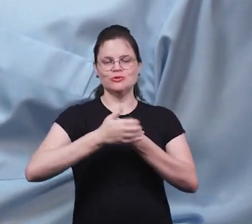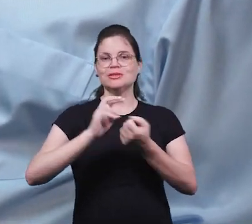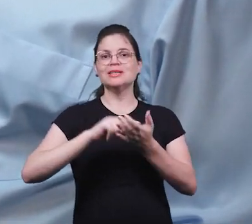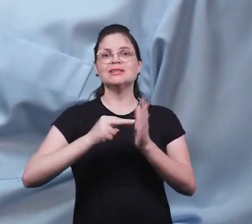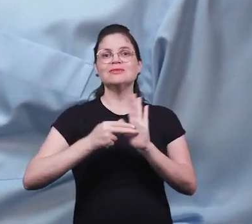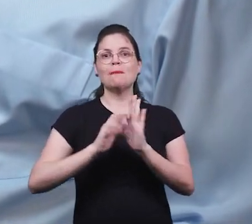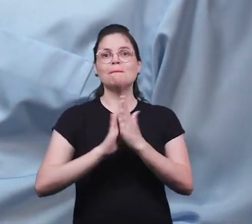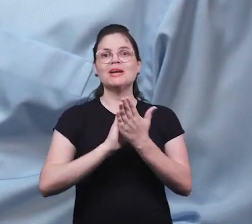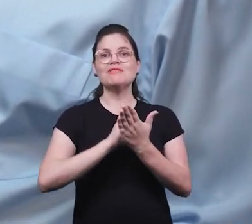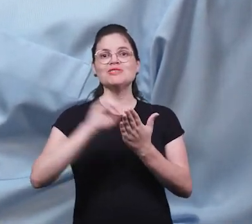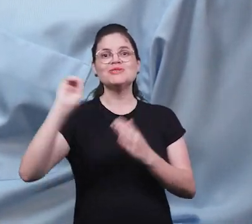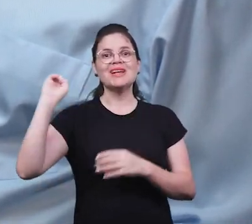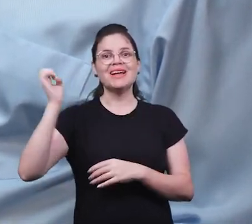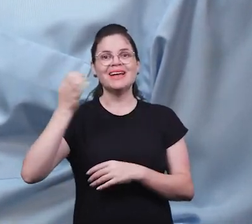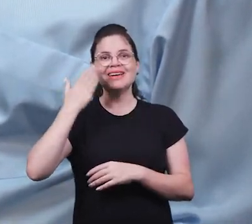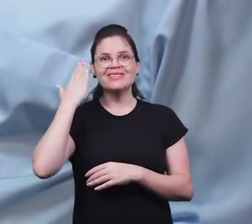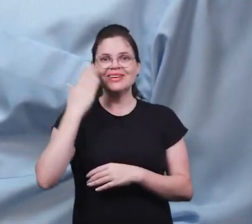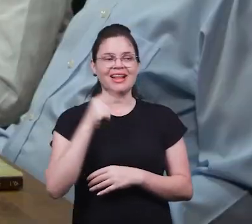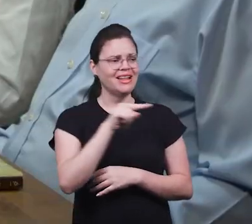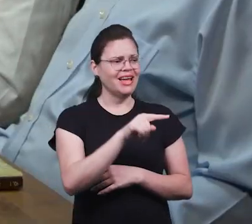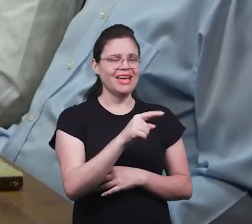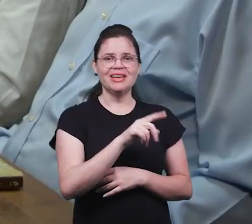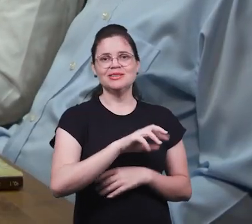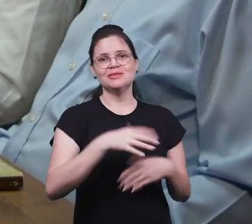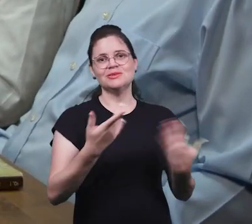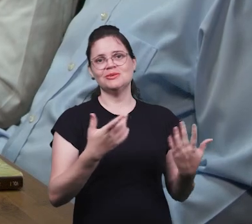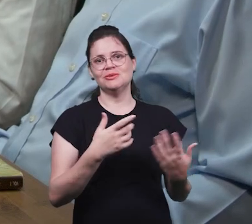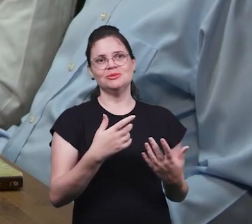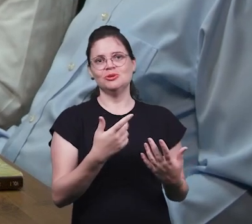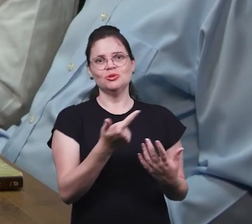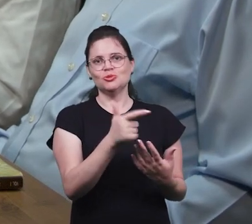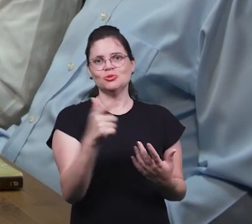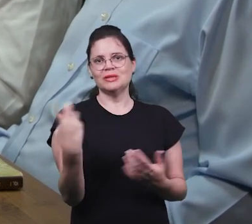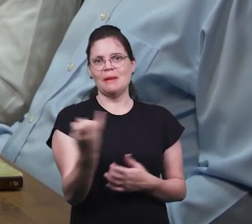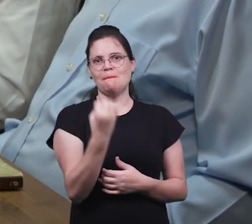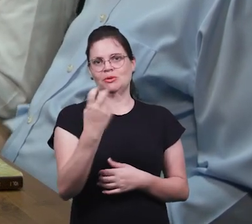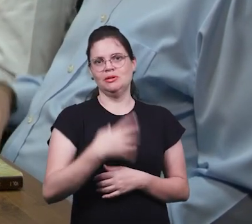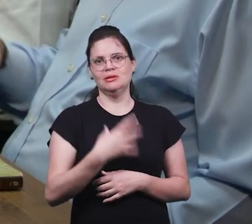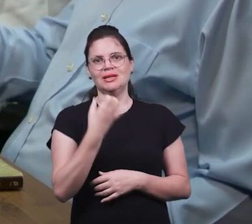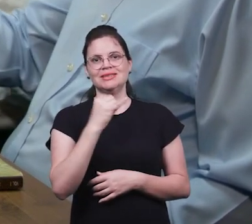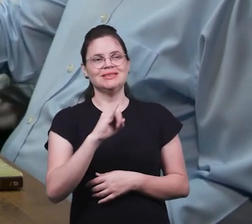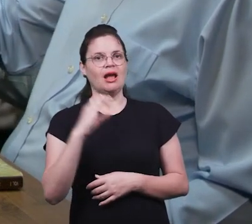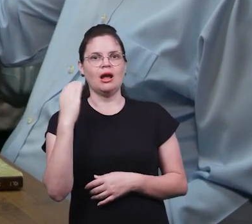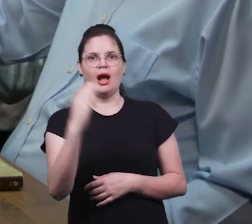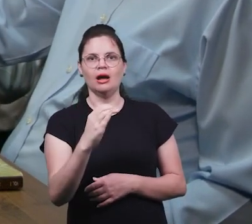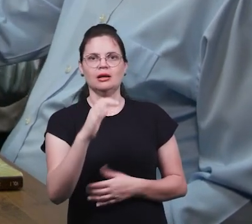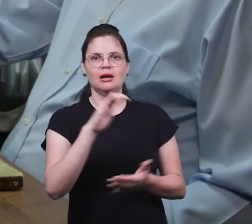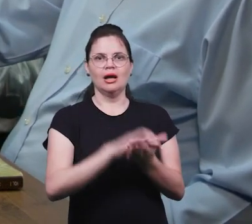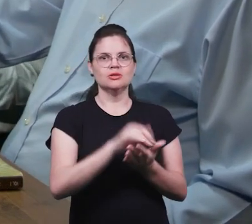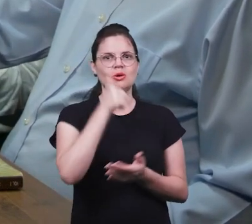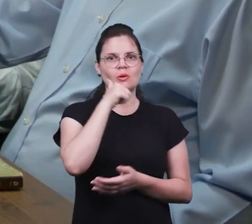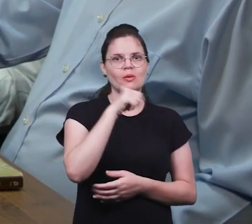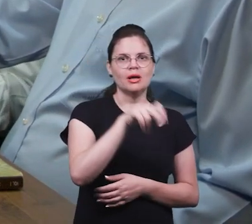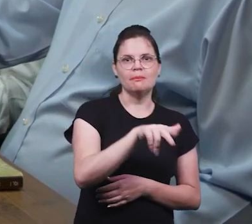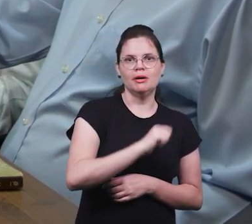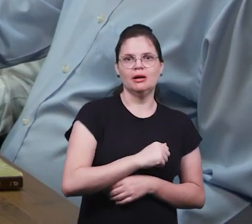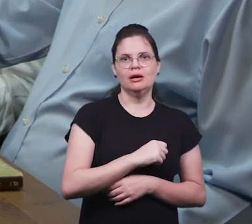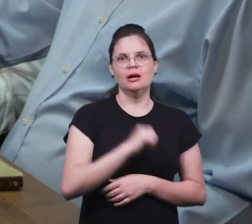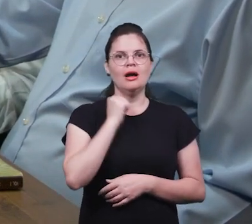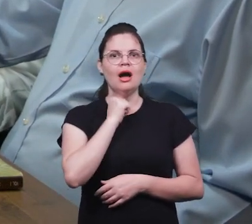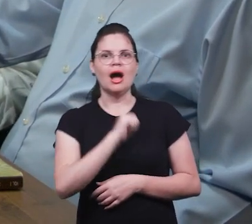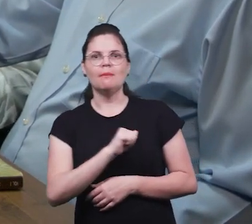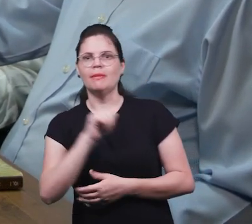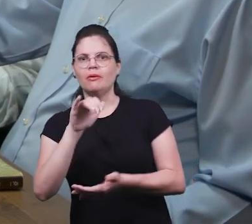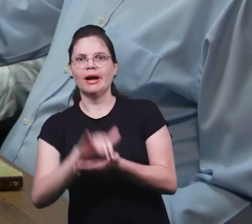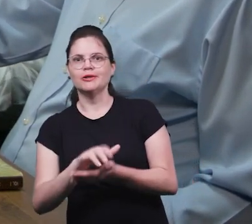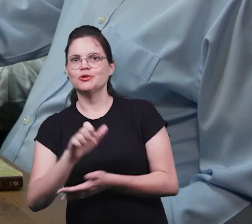nenhuma. O dinossauro não vai levar você para o céu, não vai tirar você para o céu. Se Caim casou com a irmã dele, se Abel casou com quem, se